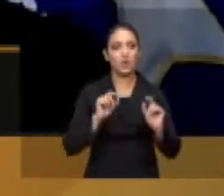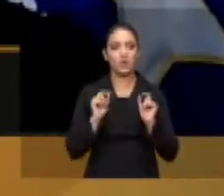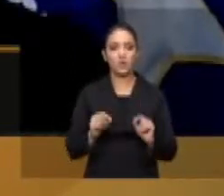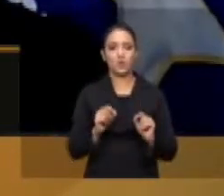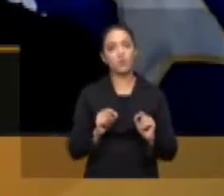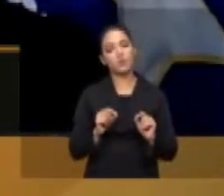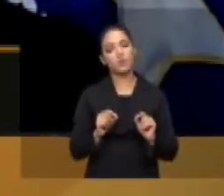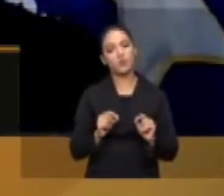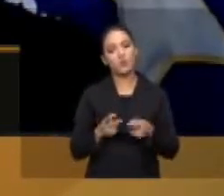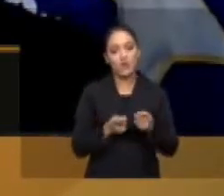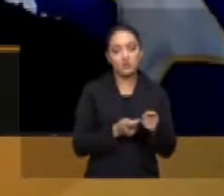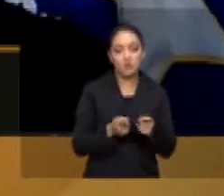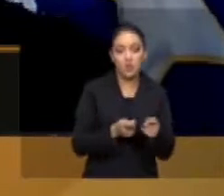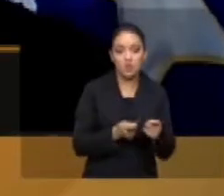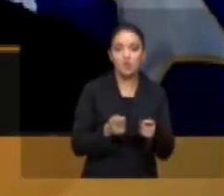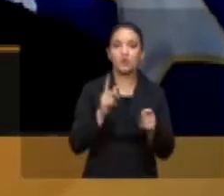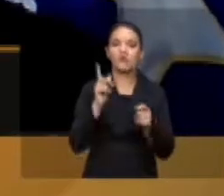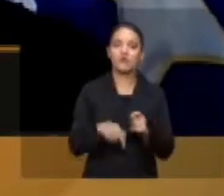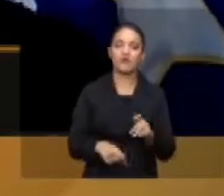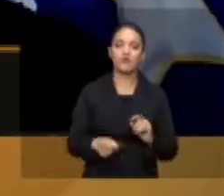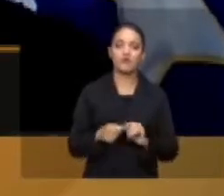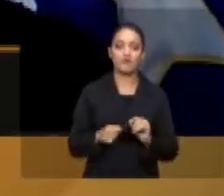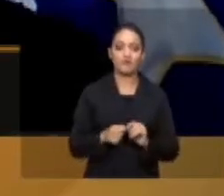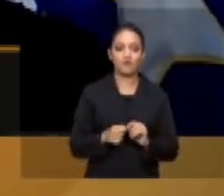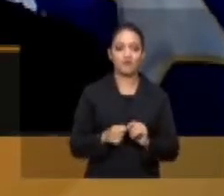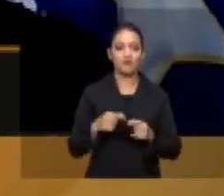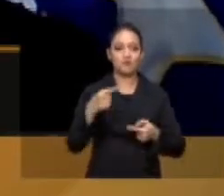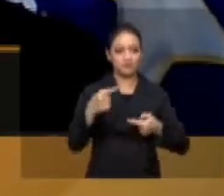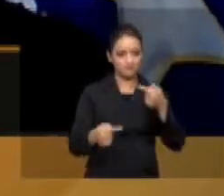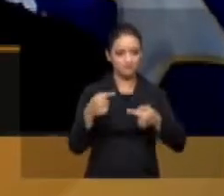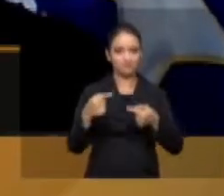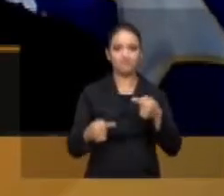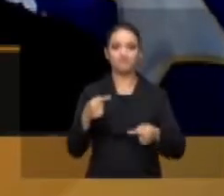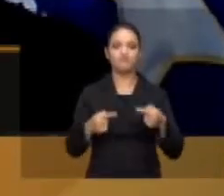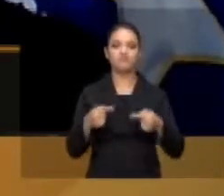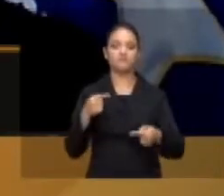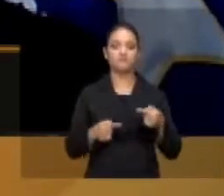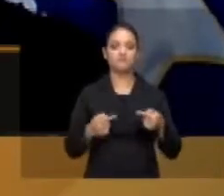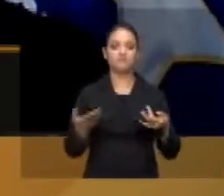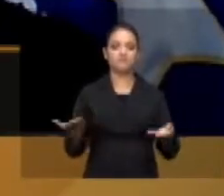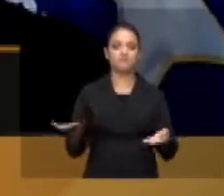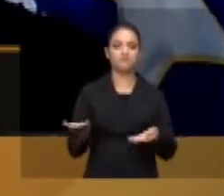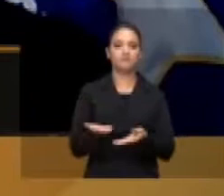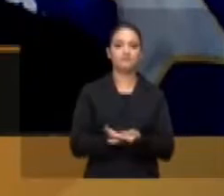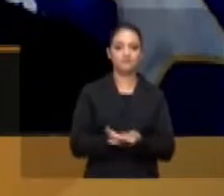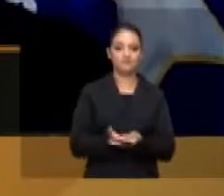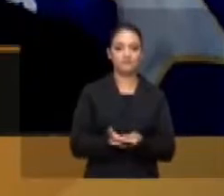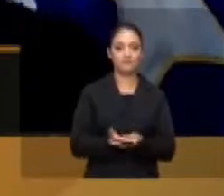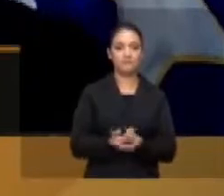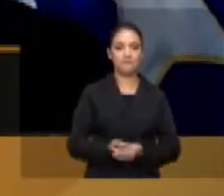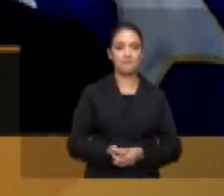ficam reservadas para a eventual debate em uma ação de rito ordinário